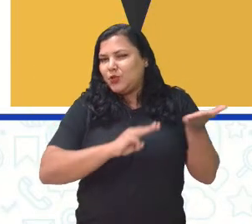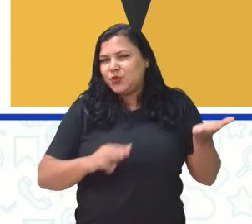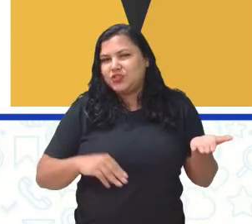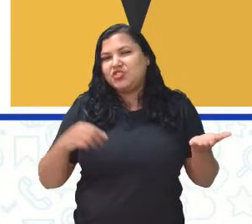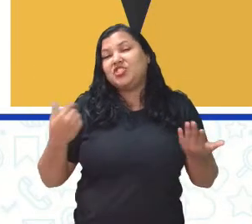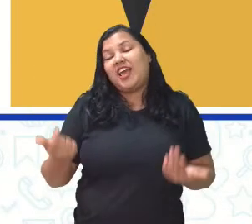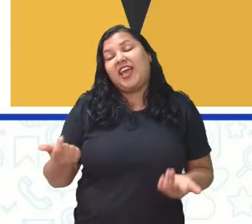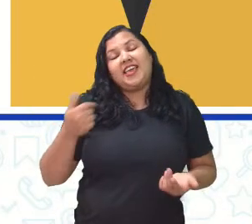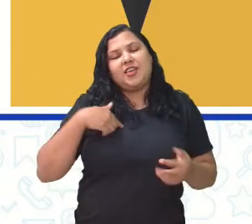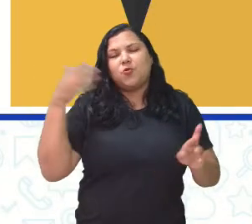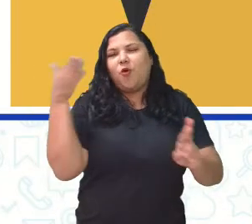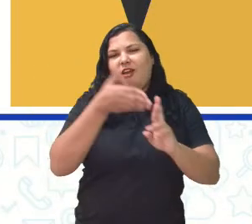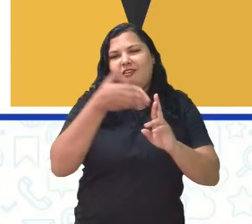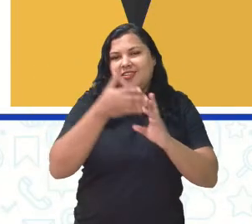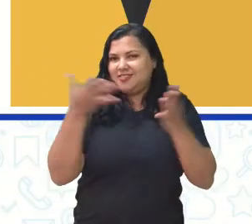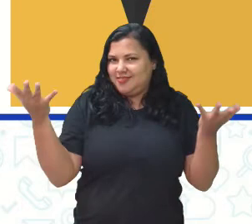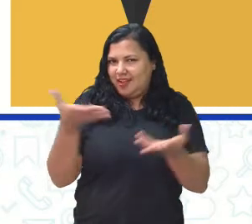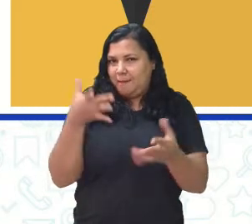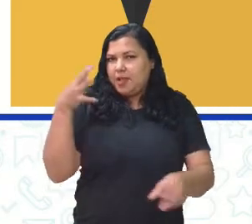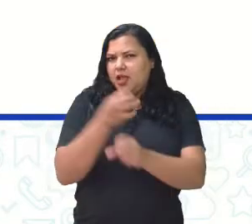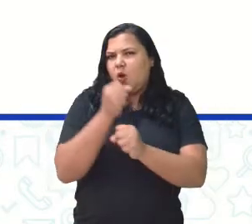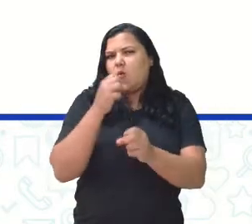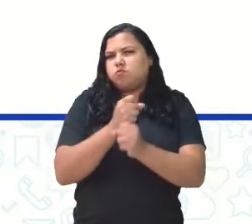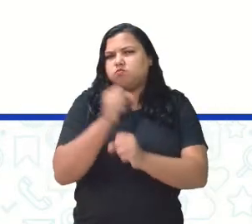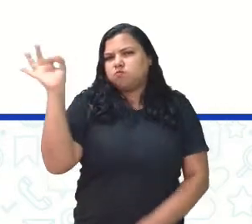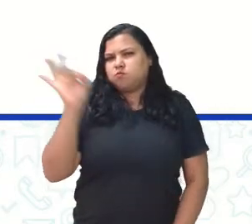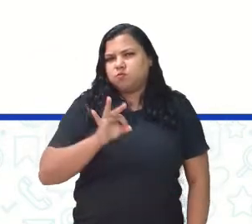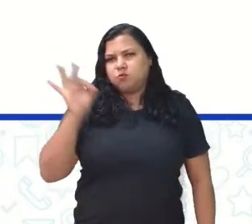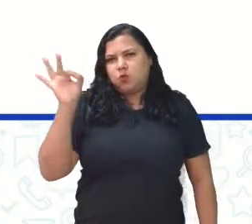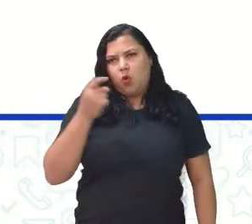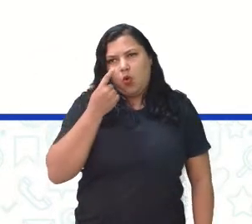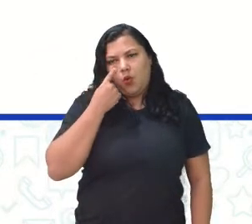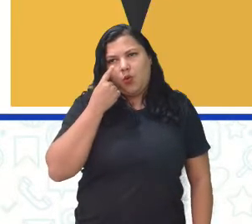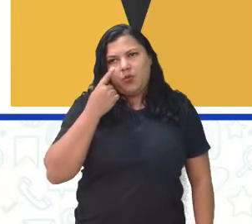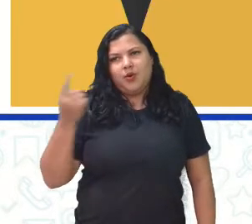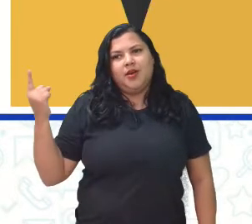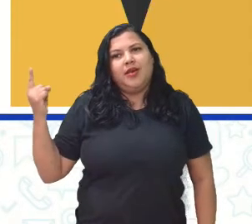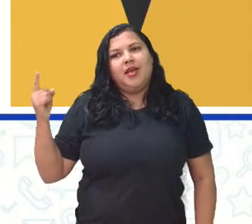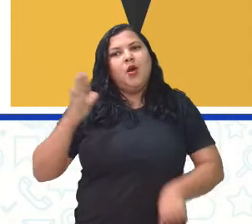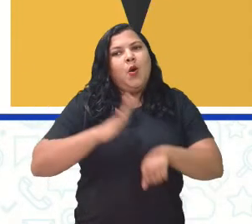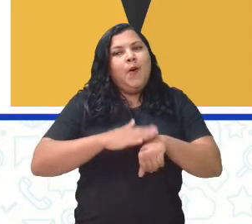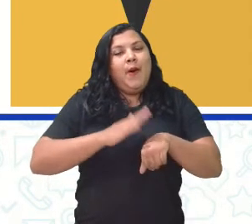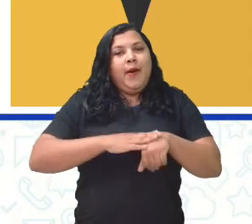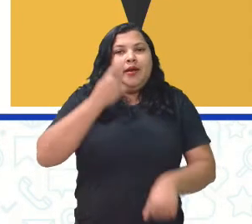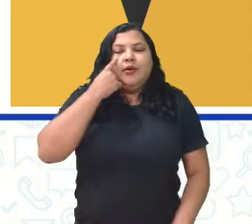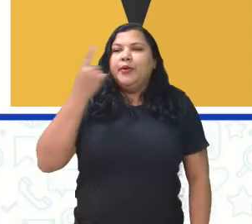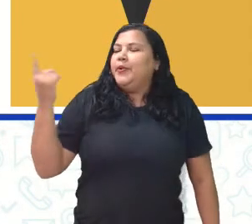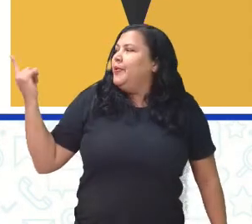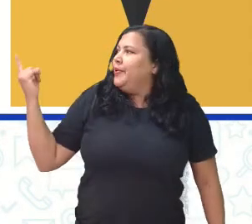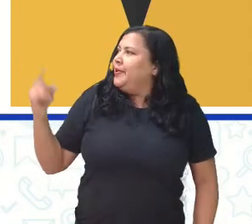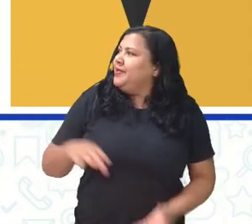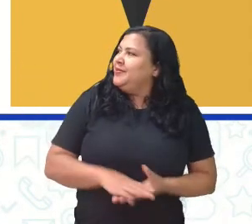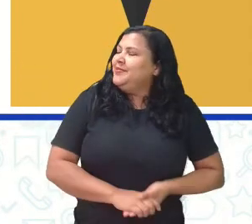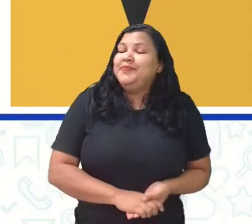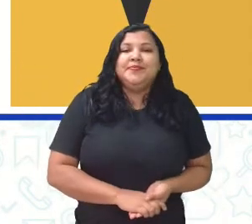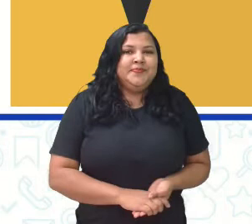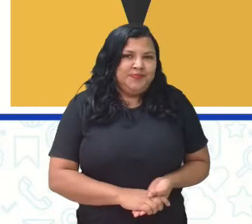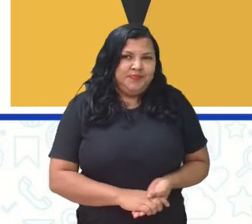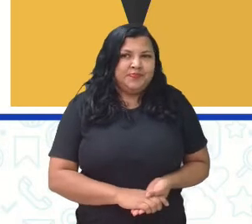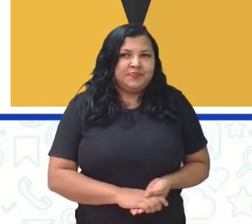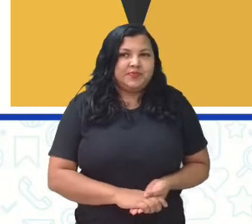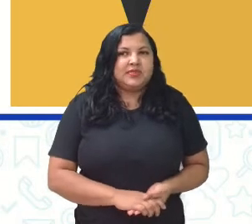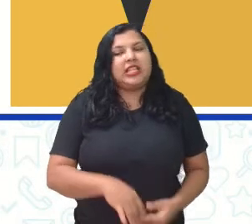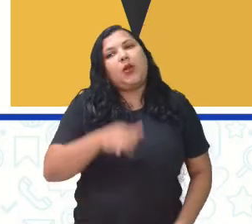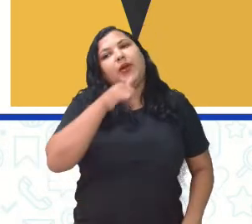e meu avô fazia para calcular a porcentagem. Preste atenção, quando a gente se depara com uma situação de